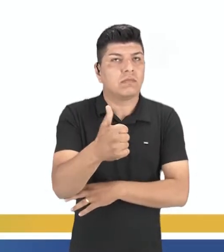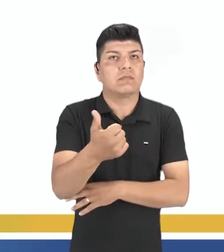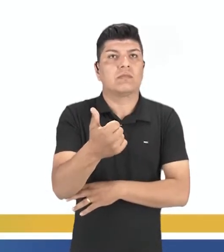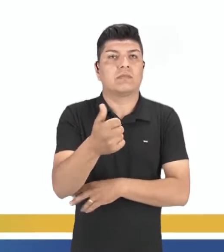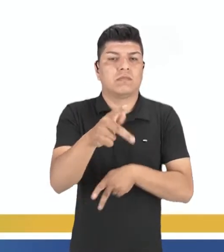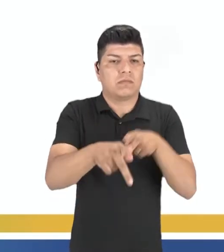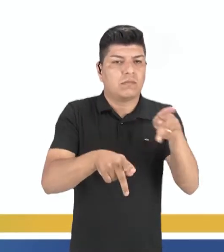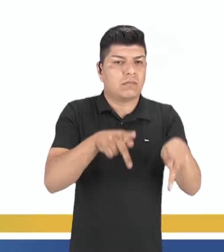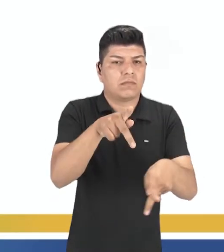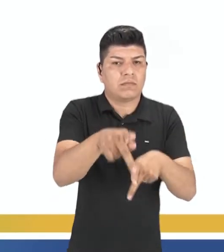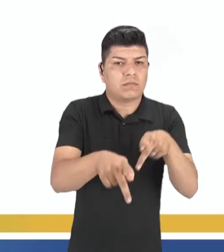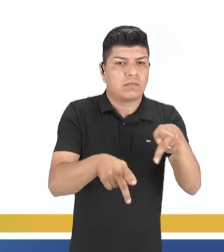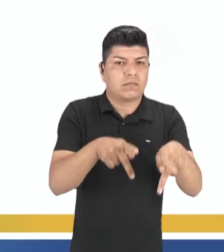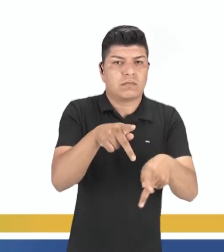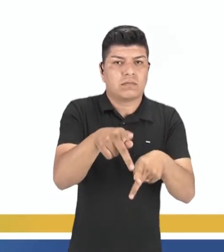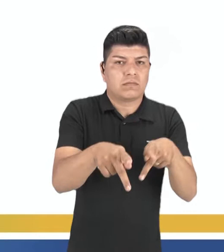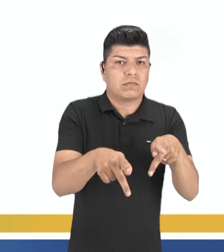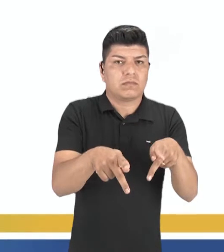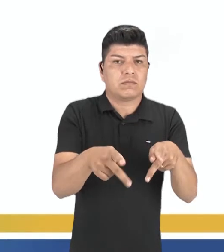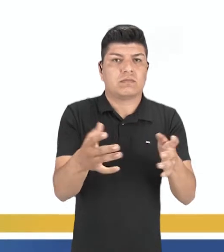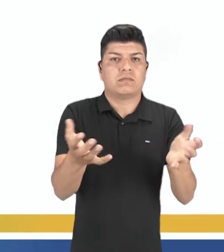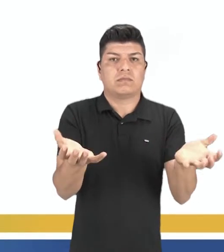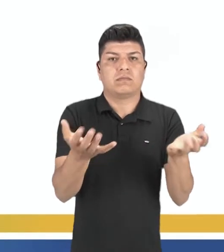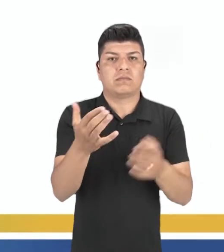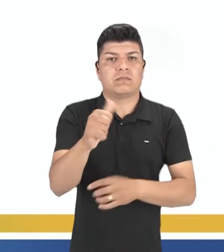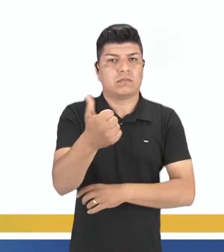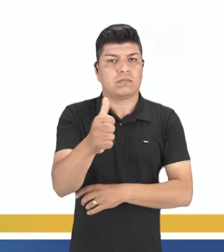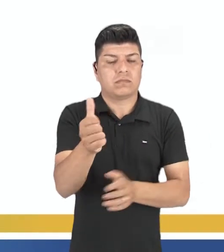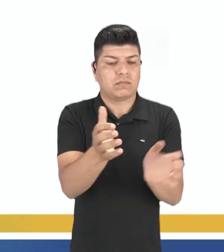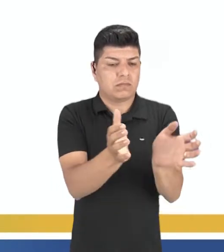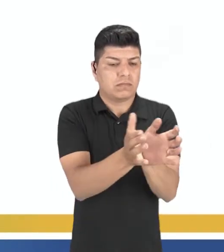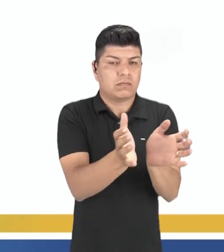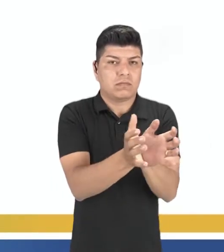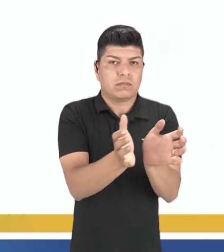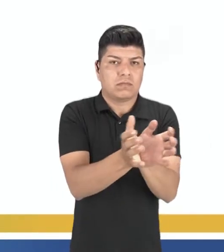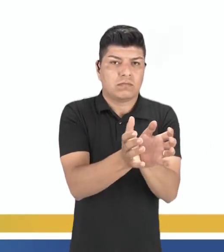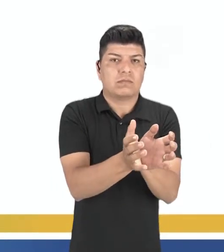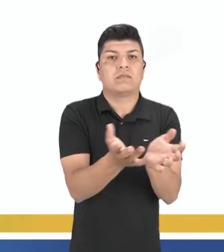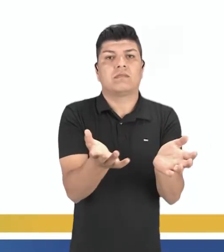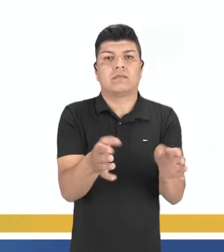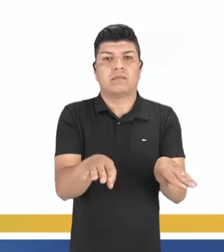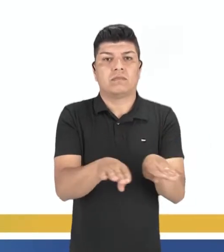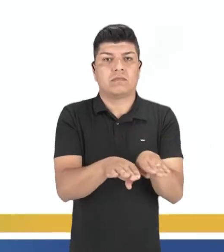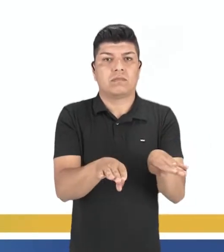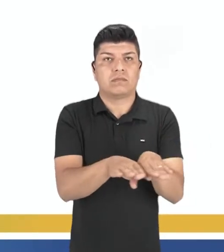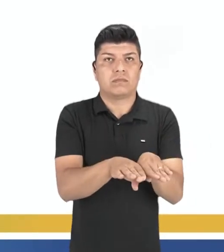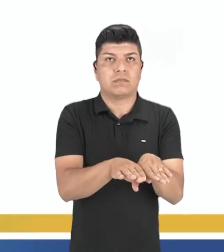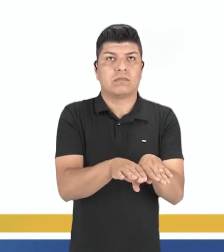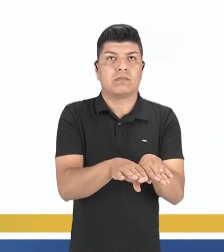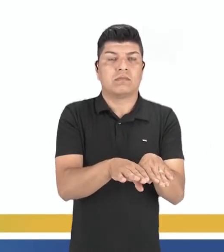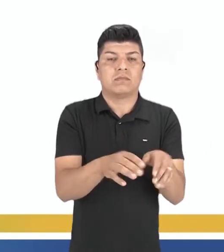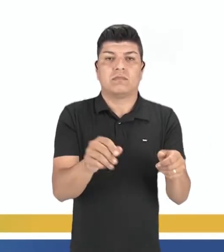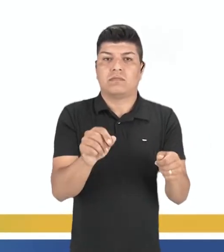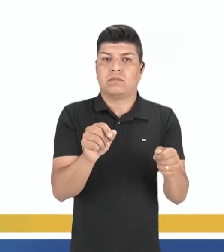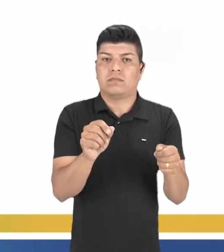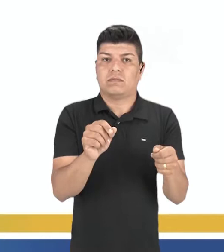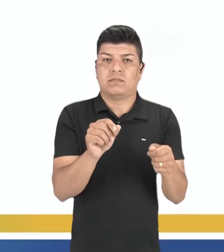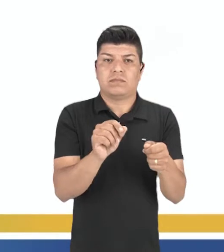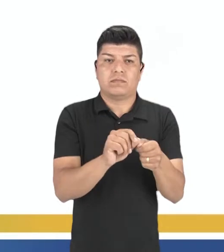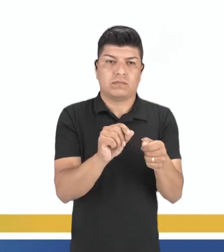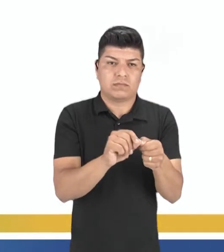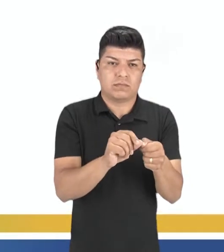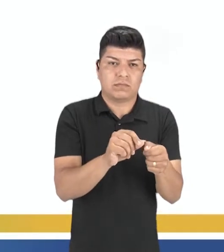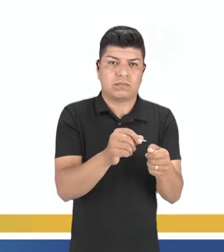uma população, quando eu quero analisar um grupo de espécies, ou quando quando a gente vai